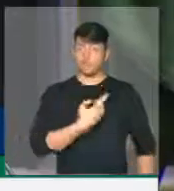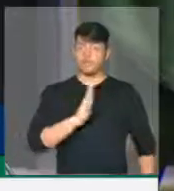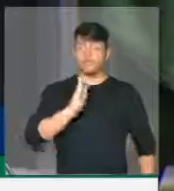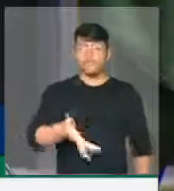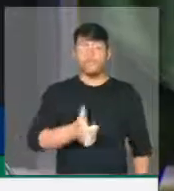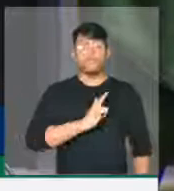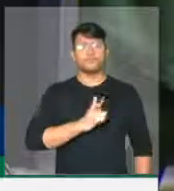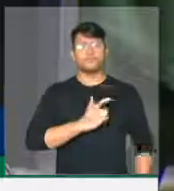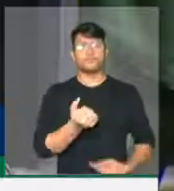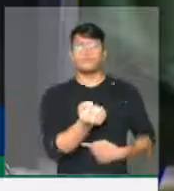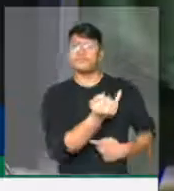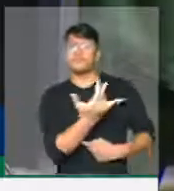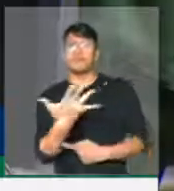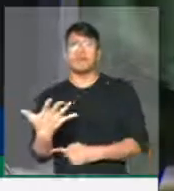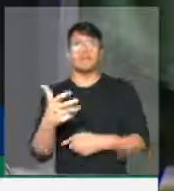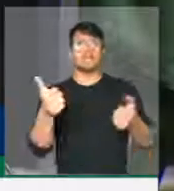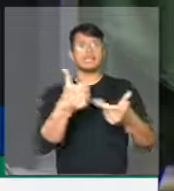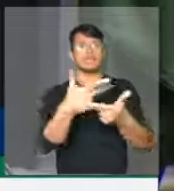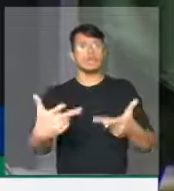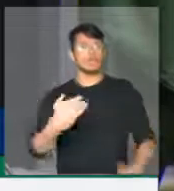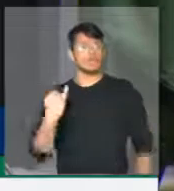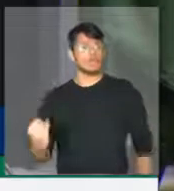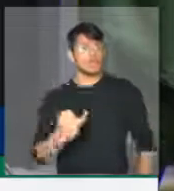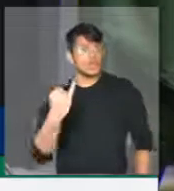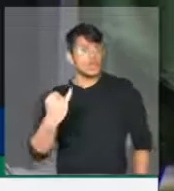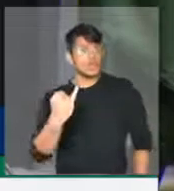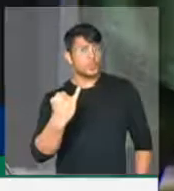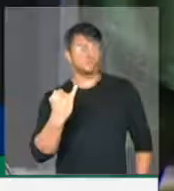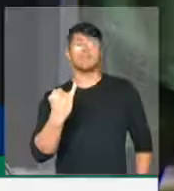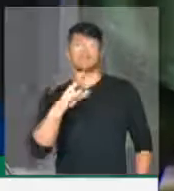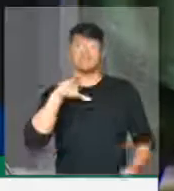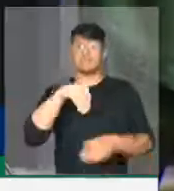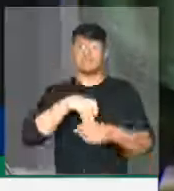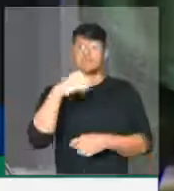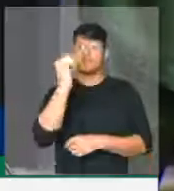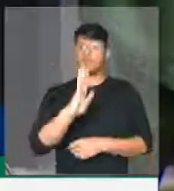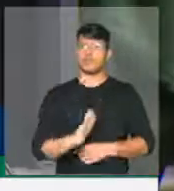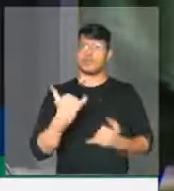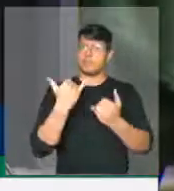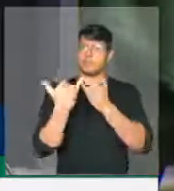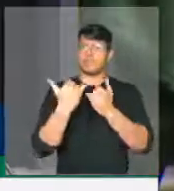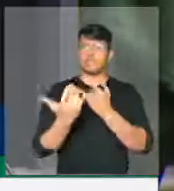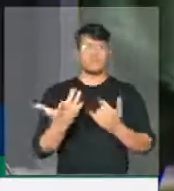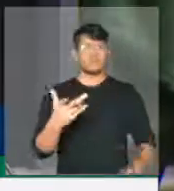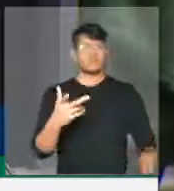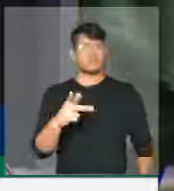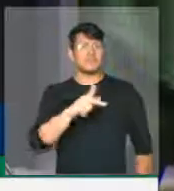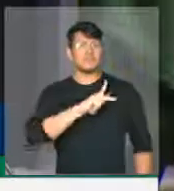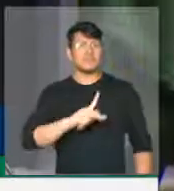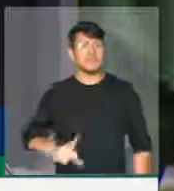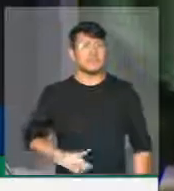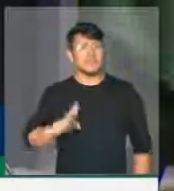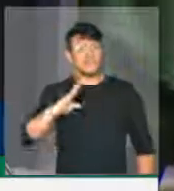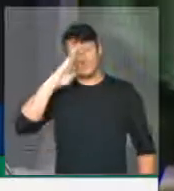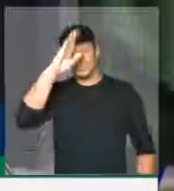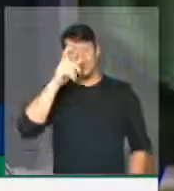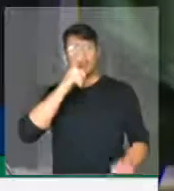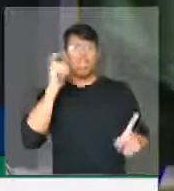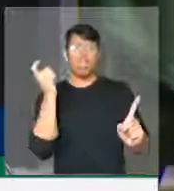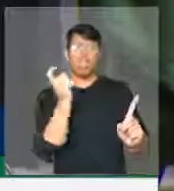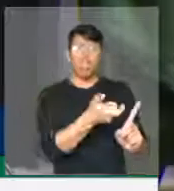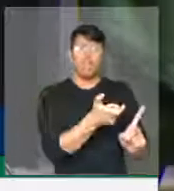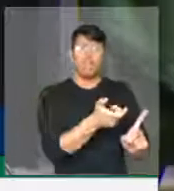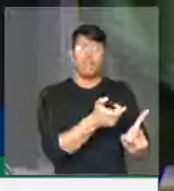as áreas, para a gente ver um presidente perdendo tempo, agredindo jornalistas, agredindo mulheres. Então,